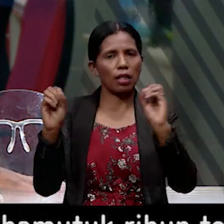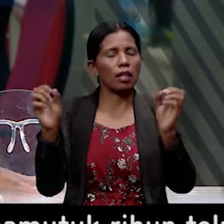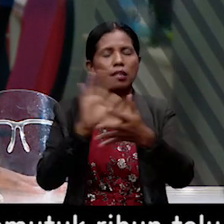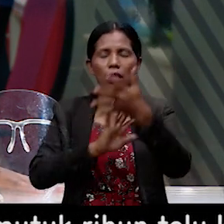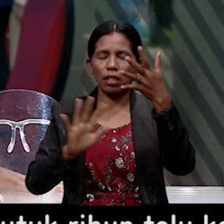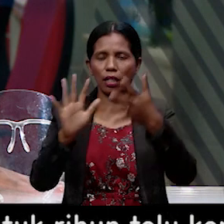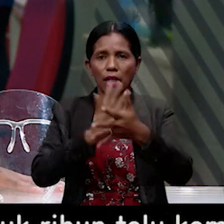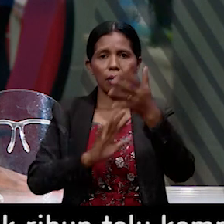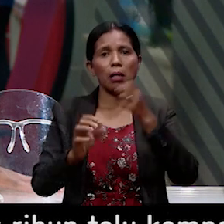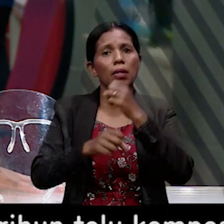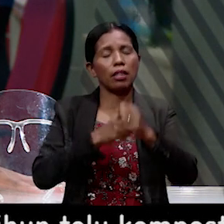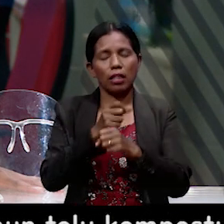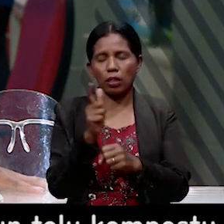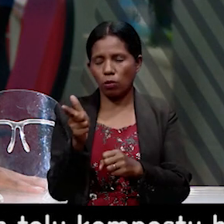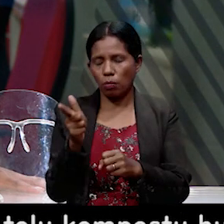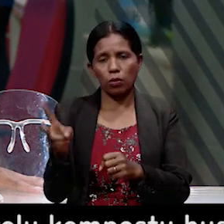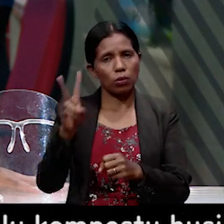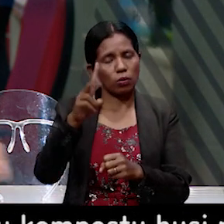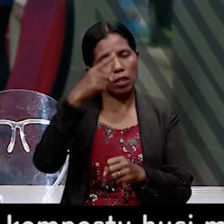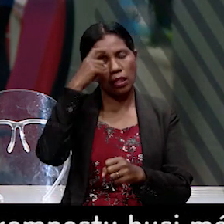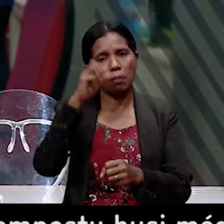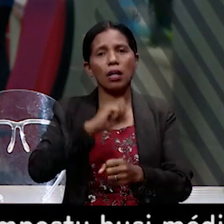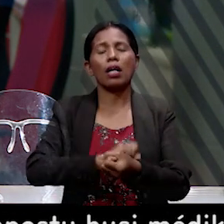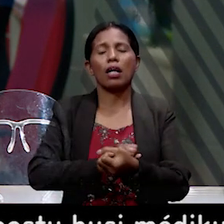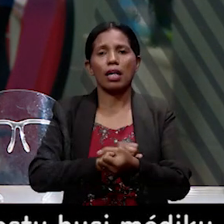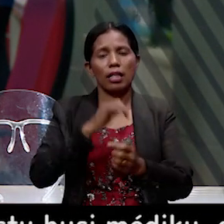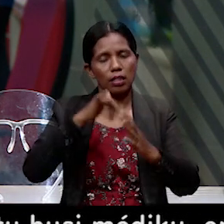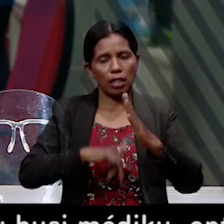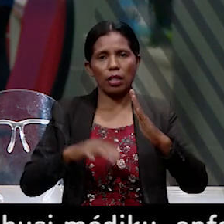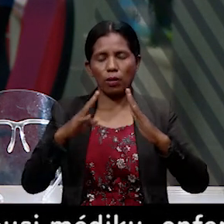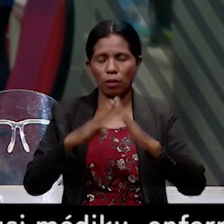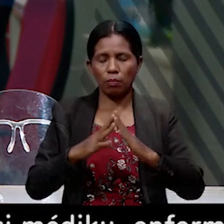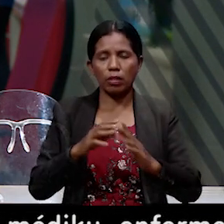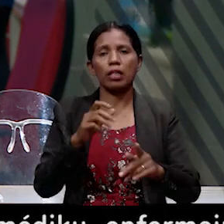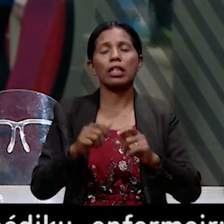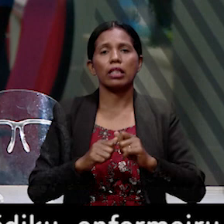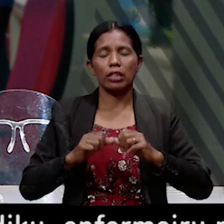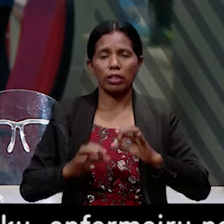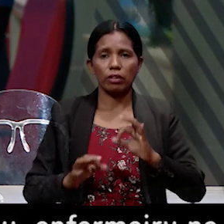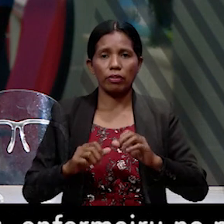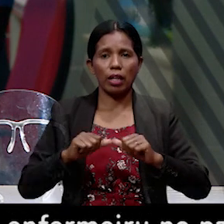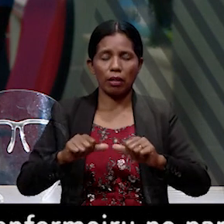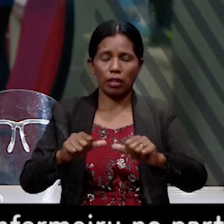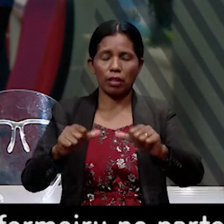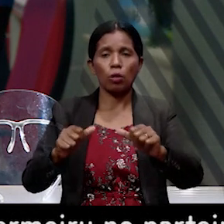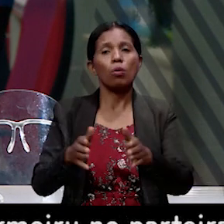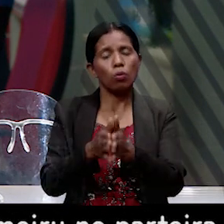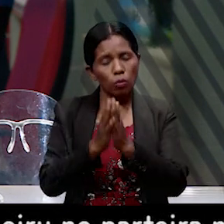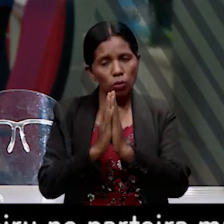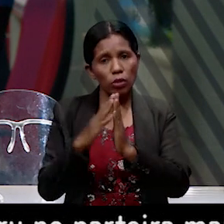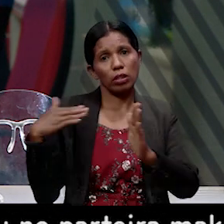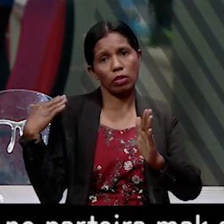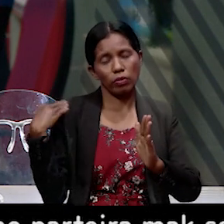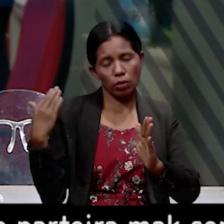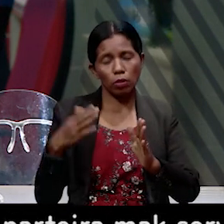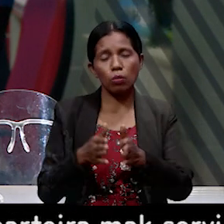Recenrua, Tamba Confinamento Obrigatório. Mas que não é, geração continuador, Russo Partido Político Sira, apela para o